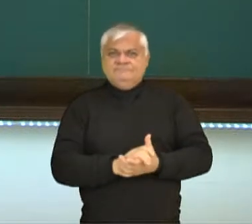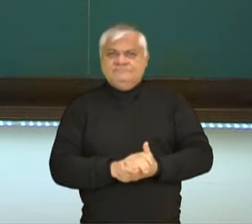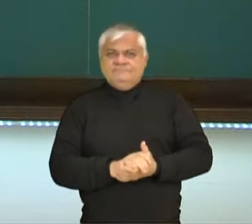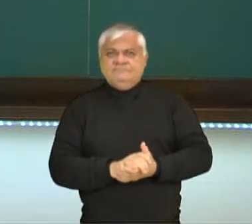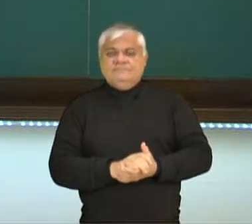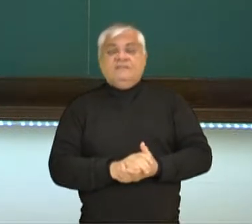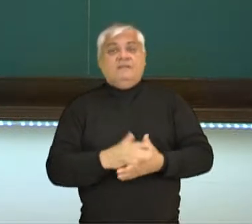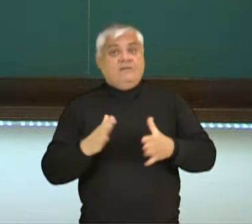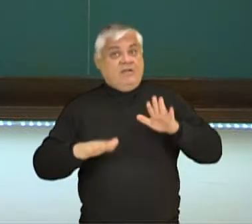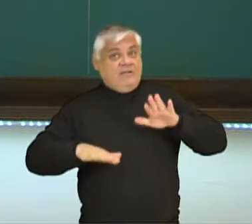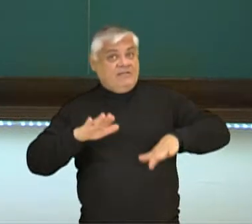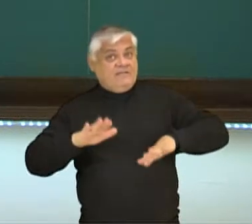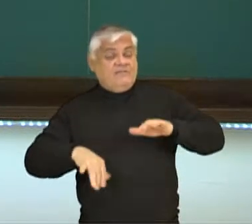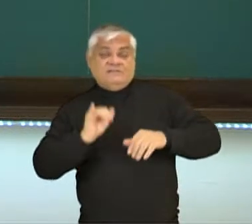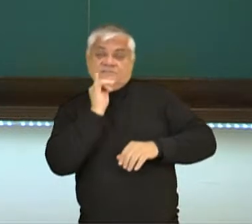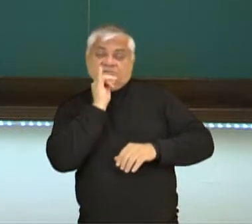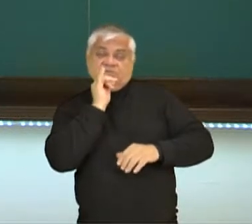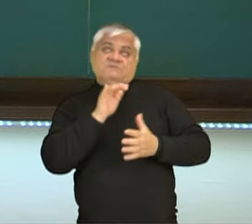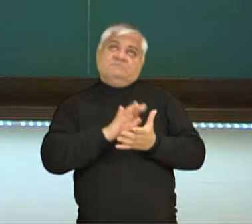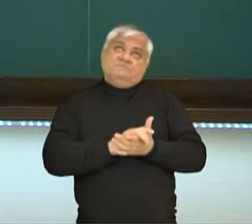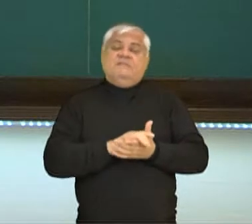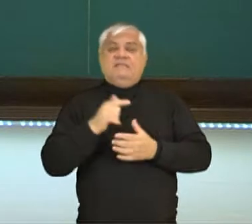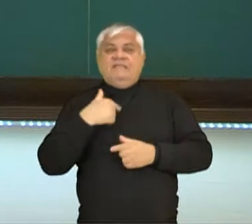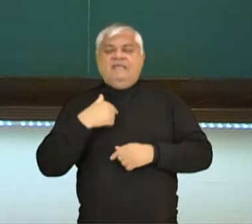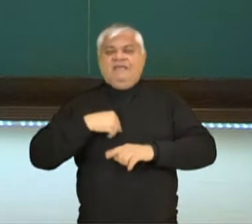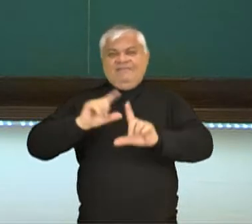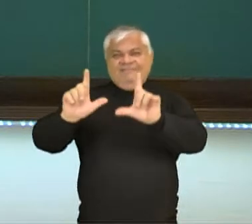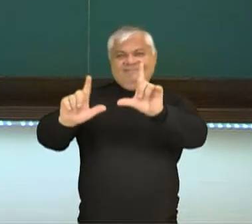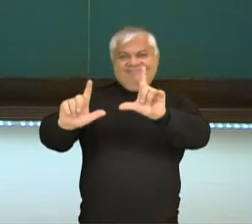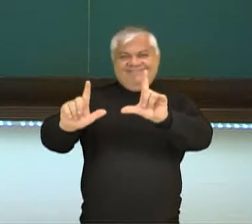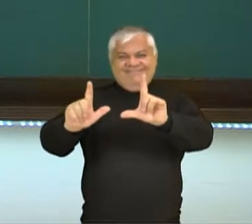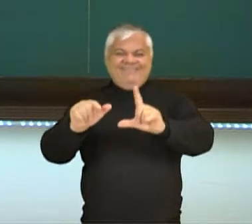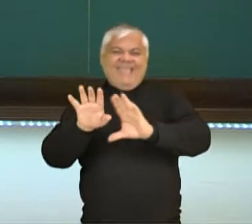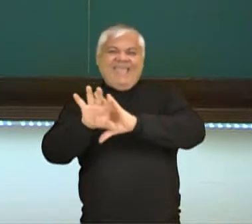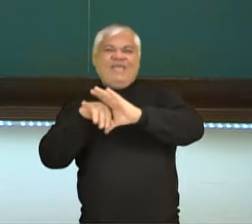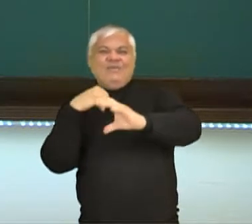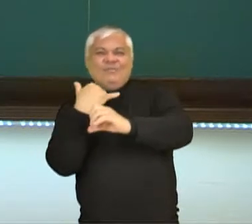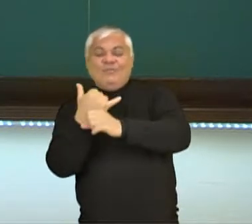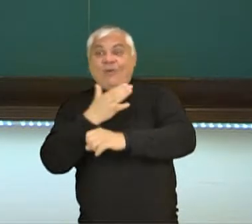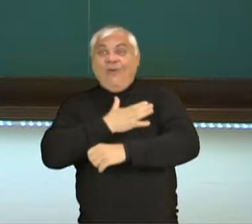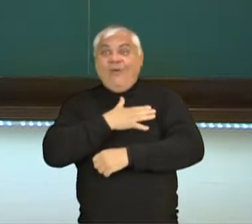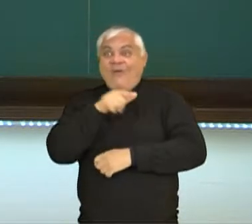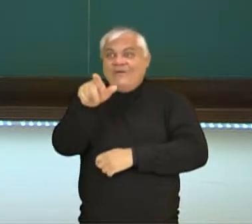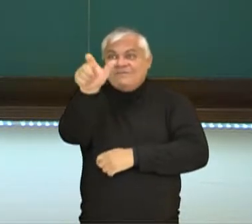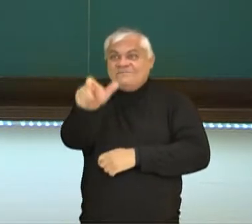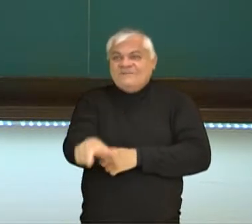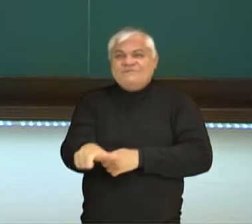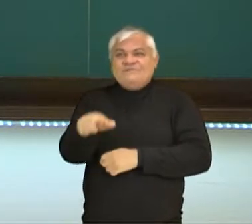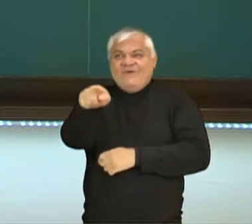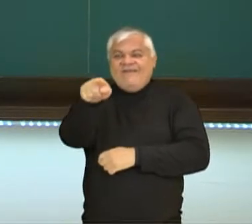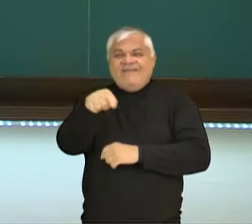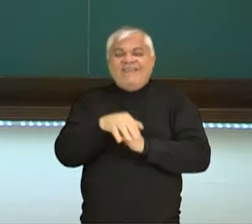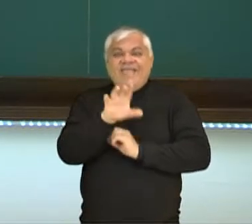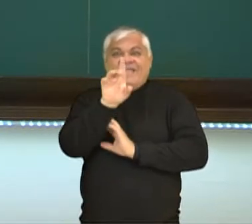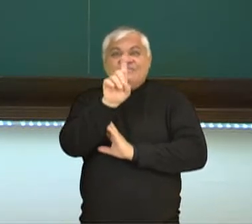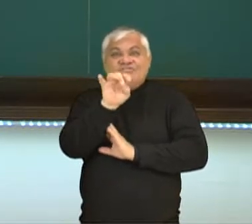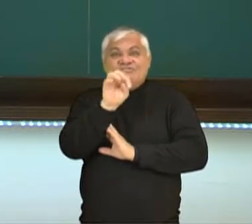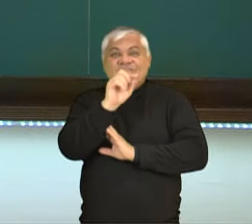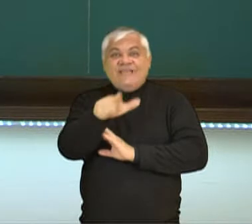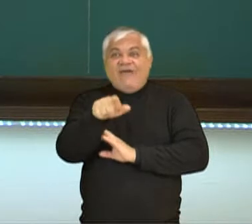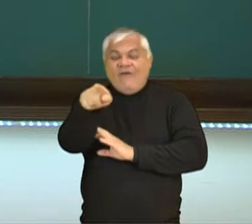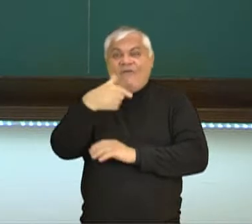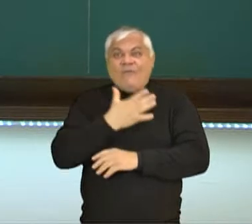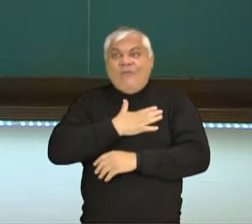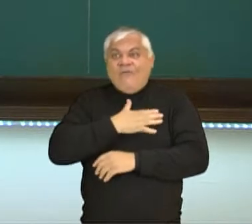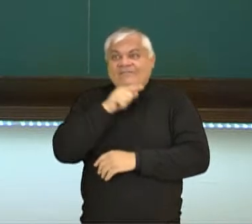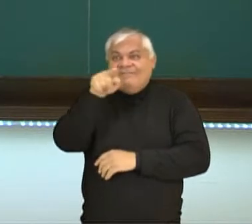Quando a gente, de repente, né, tem aí o digital influencer que a gente segue nas redes sociais, né? O comportamento dele precisa ser saudável, afinal de contas